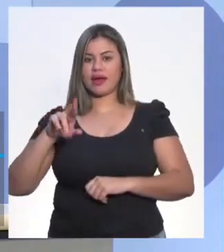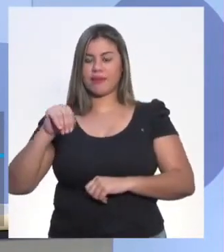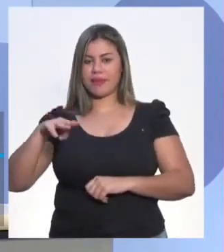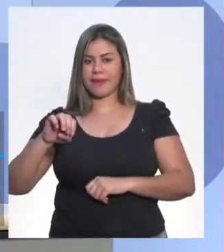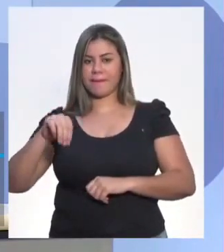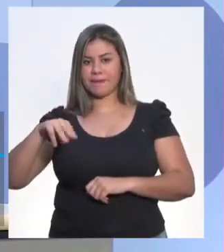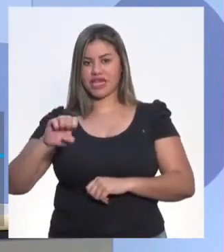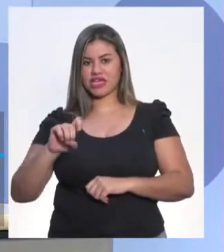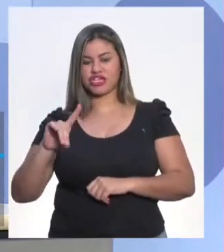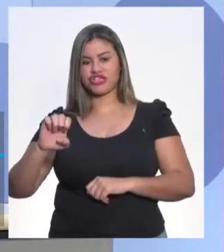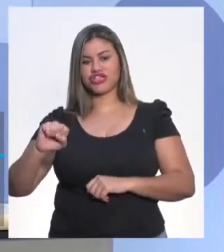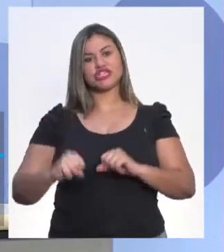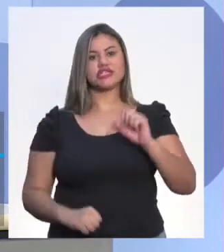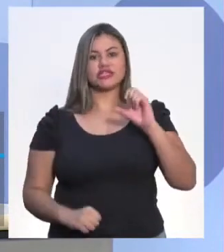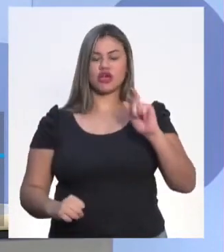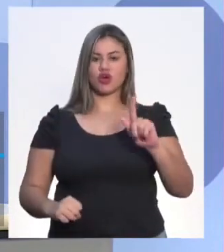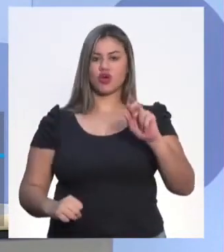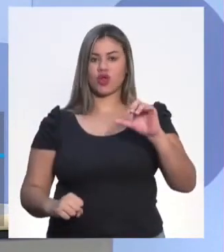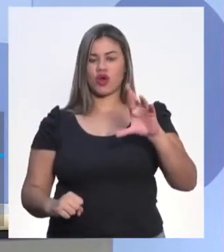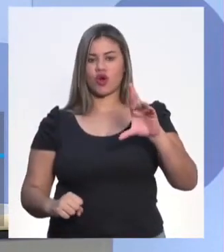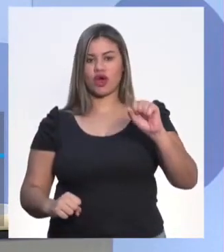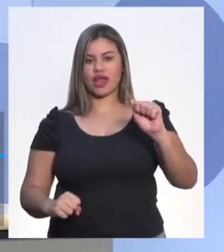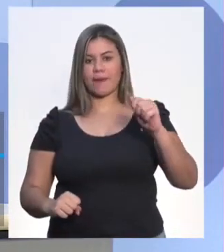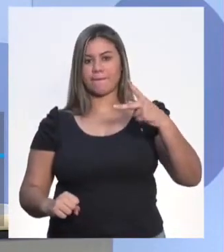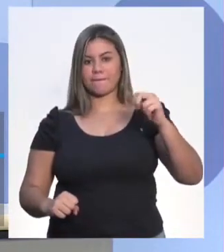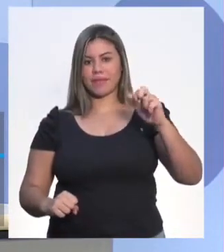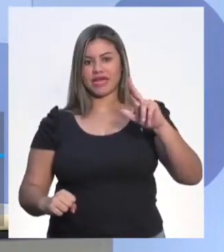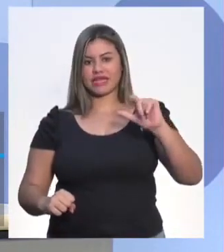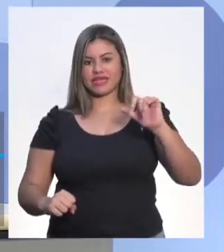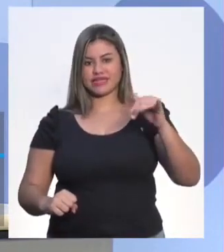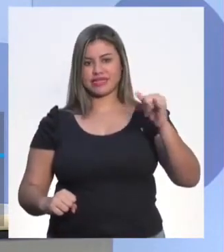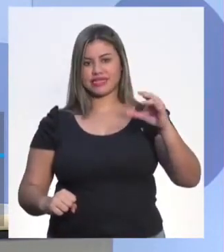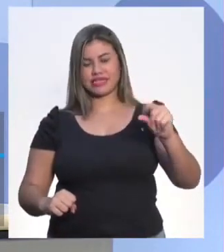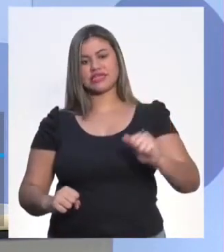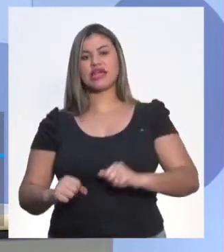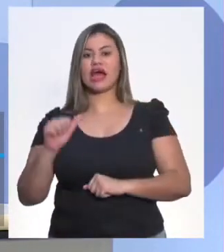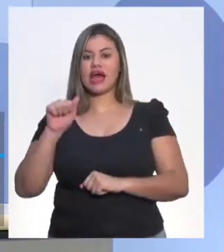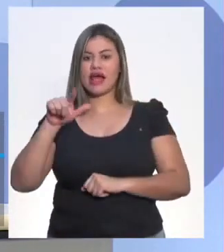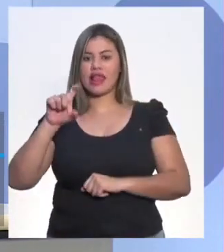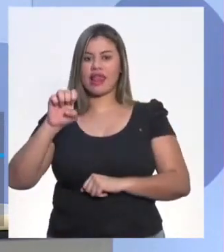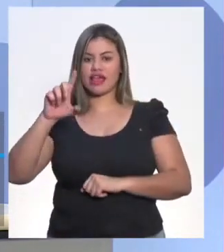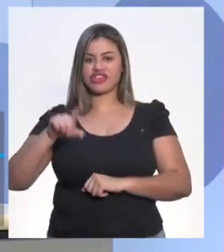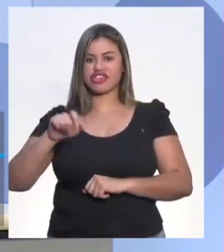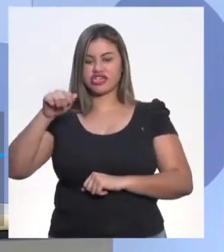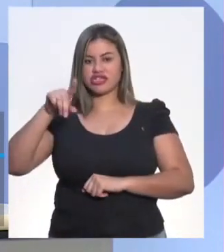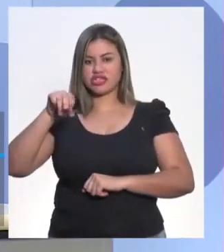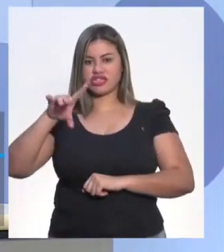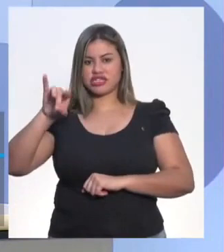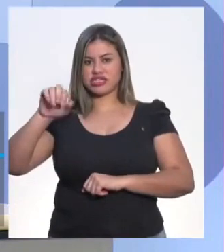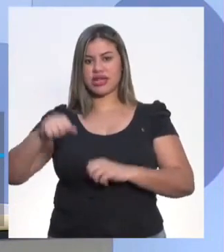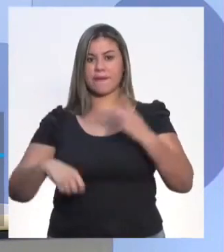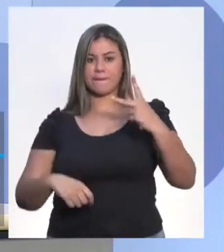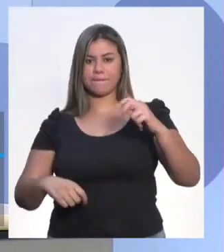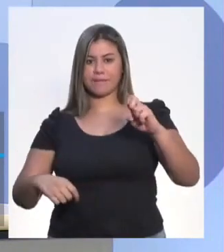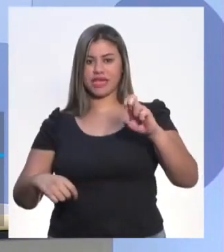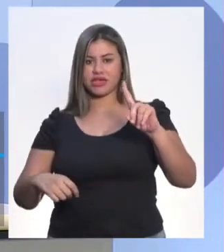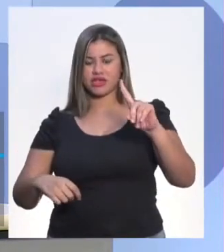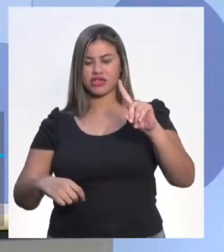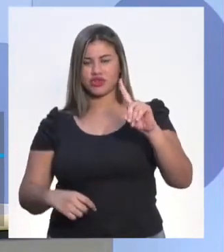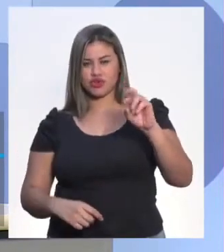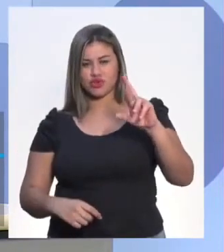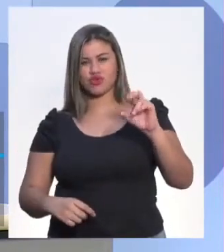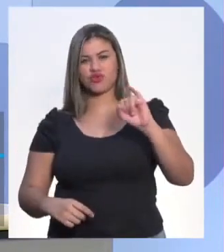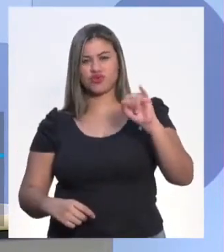Carvalho, Escola Glória Aparecida Rosa Viana, Escola Alexandrina e Escola Pedro José Neto. E aí, professora Inês,